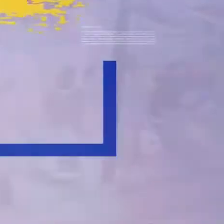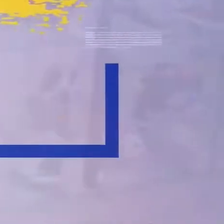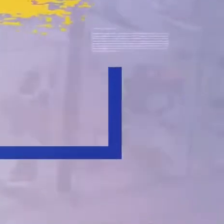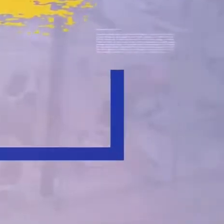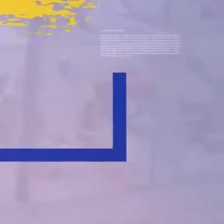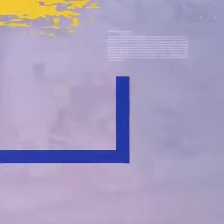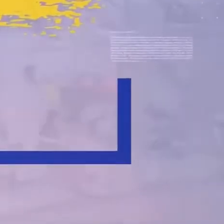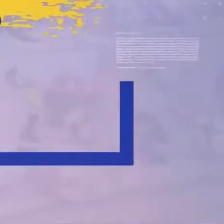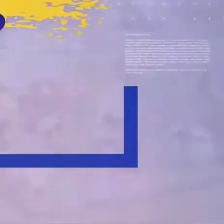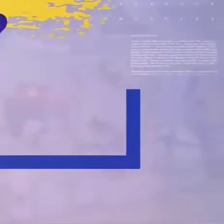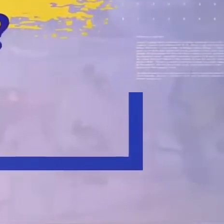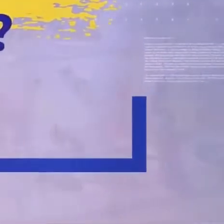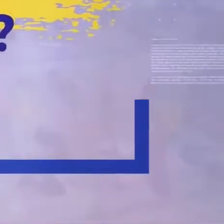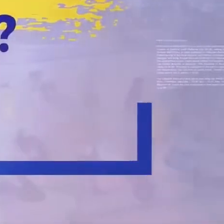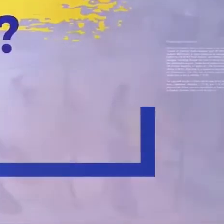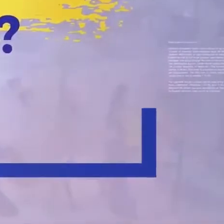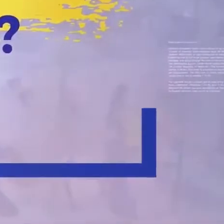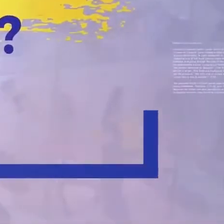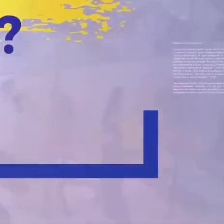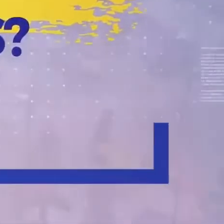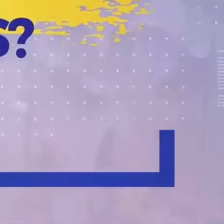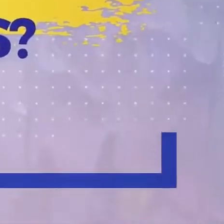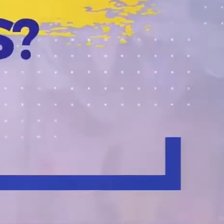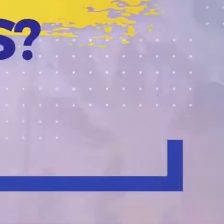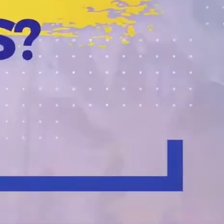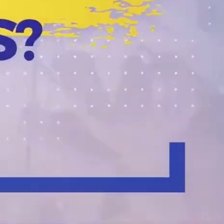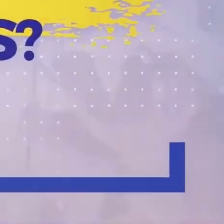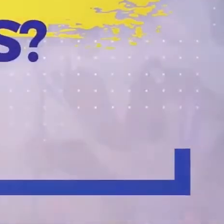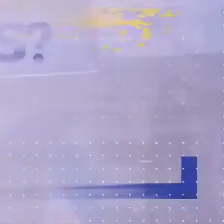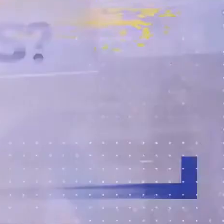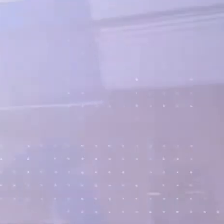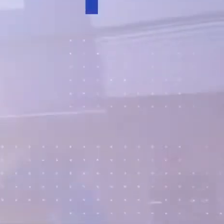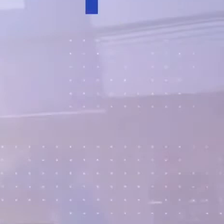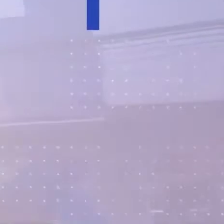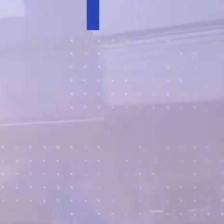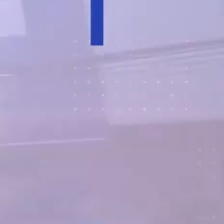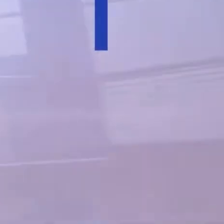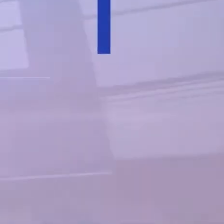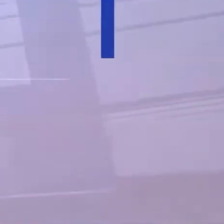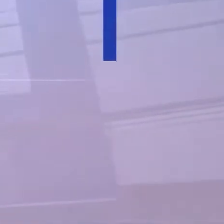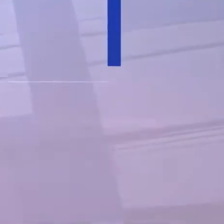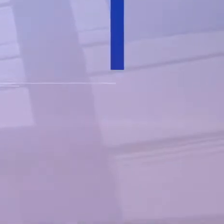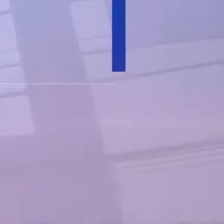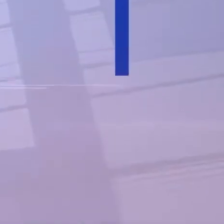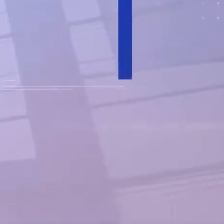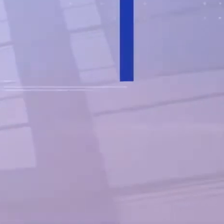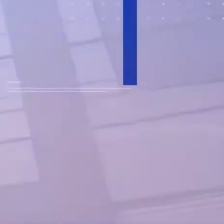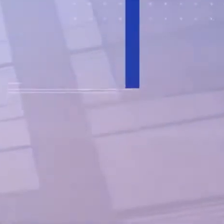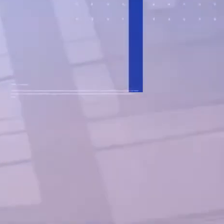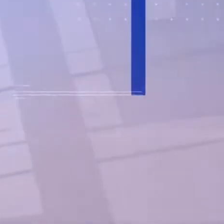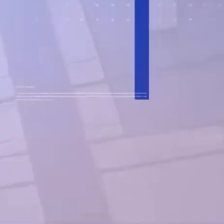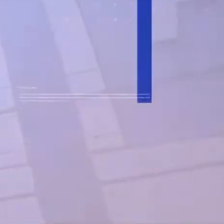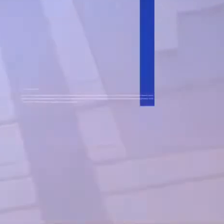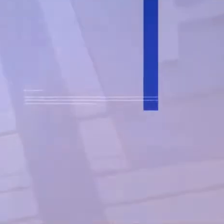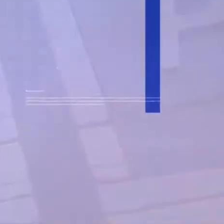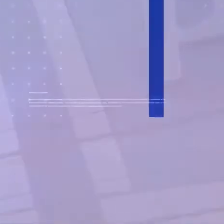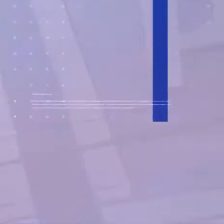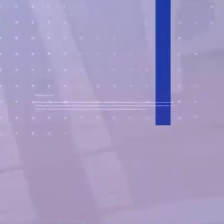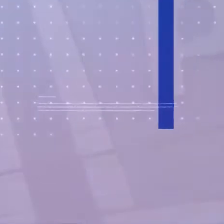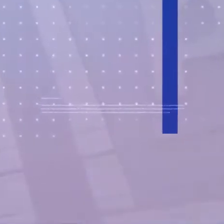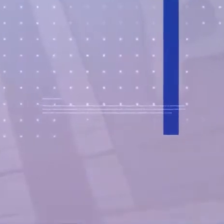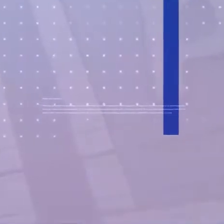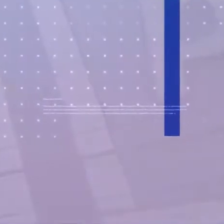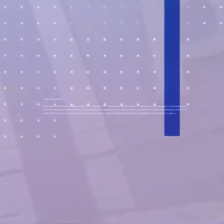Quer garantir todas as novidades em calçados que são tendência nesta estação? Então vem correndo para uma das lojas do Grupo Porfírio. Os